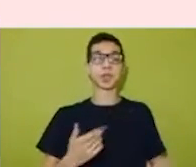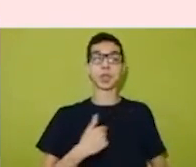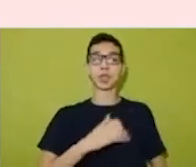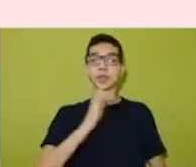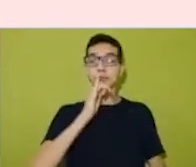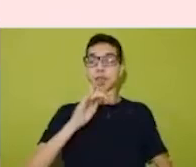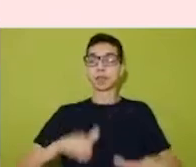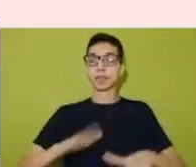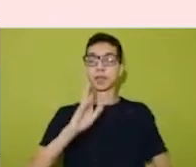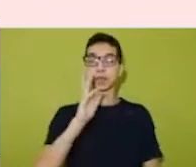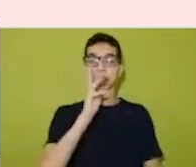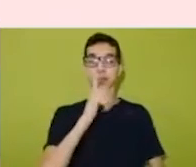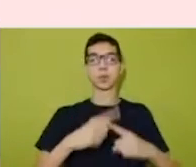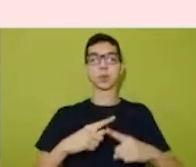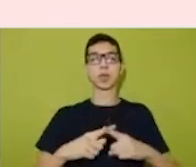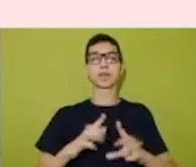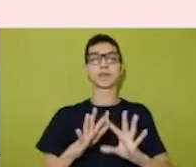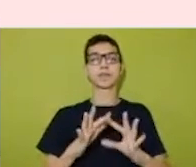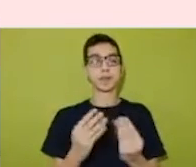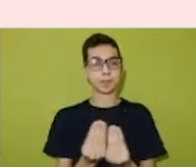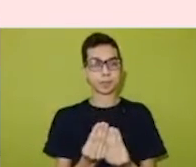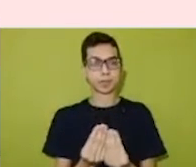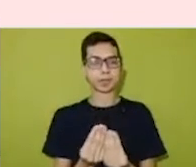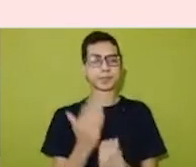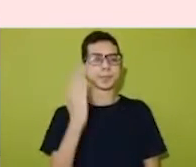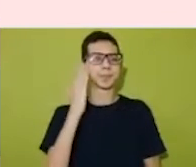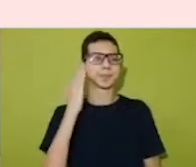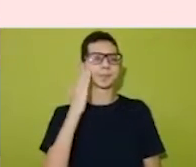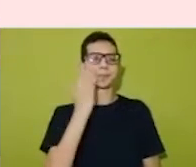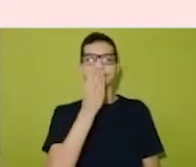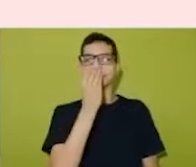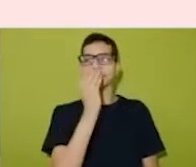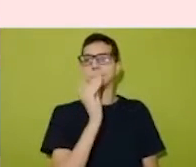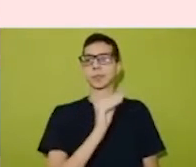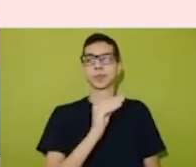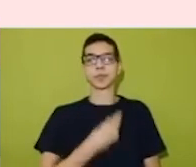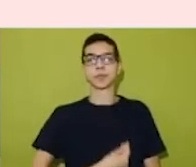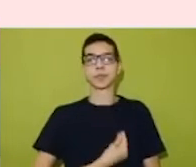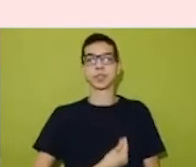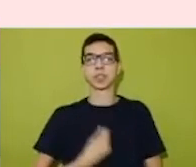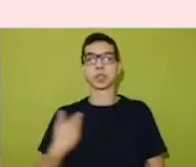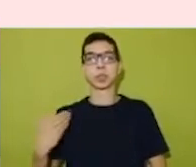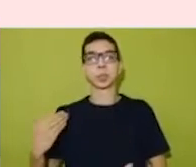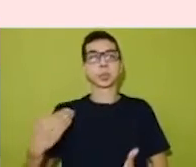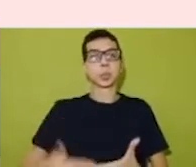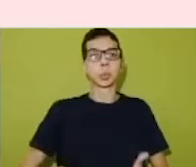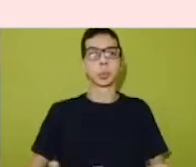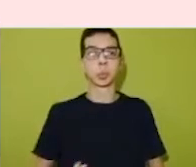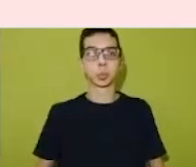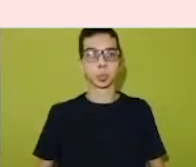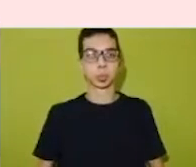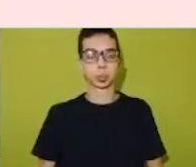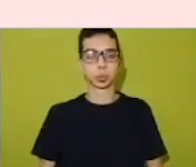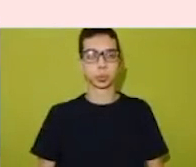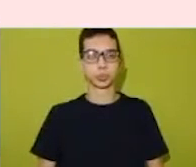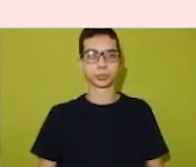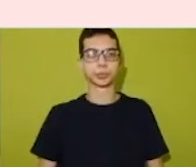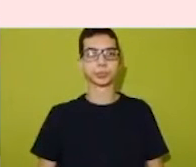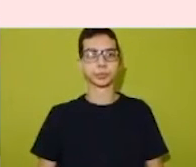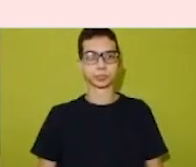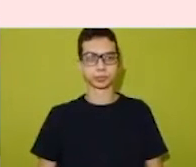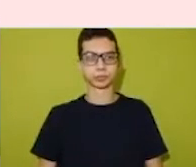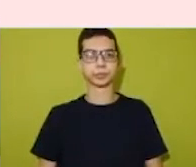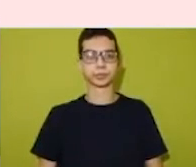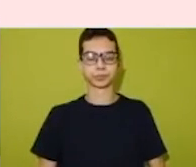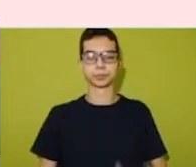elas estão abandonadas a vida inteira, né? Essas mulheres estão abandonadas, é uma